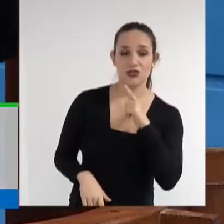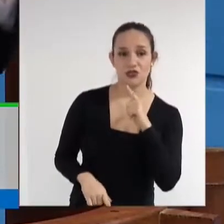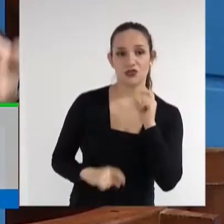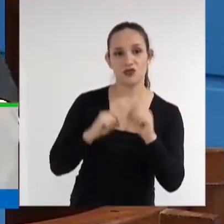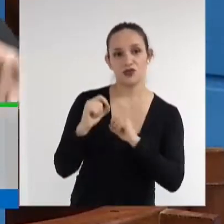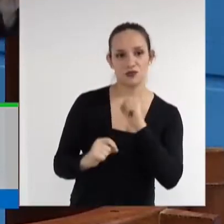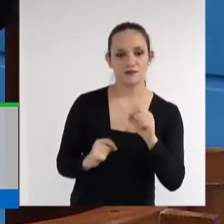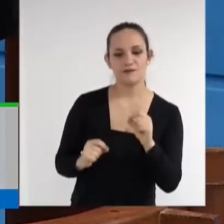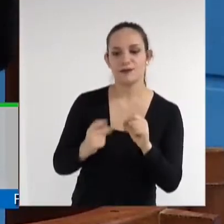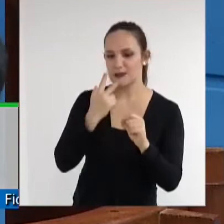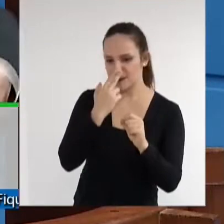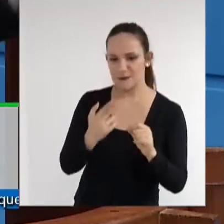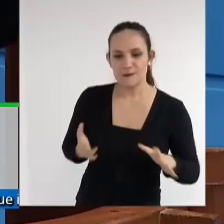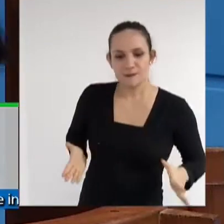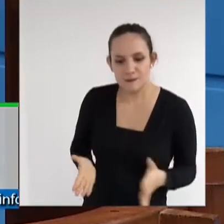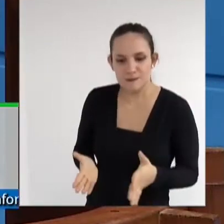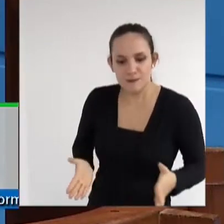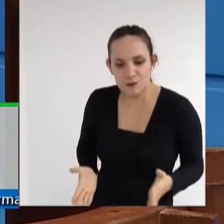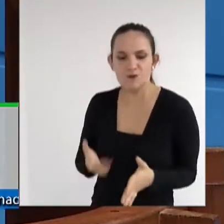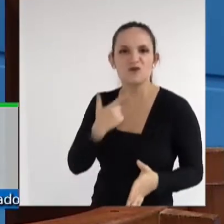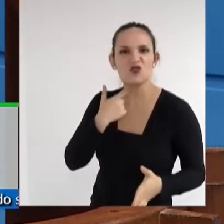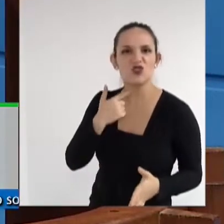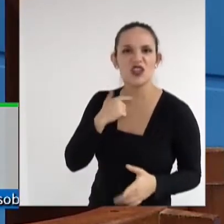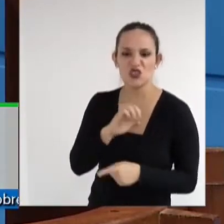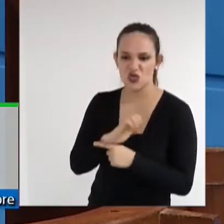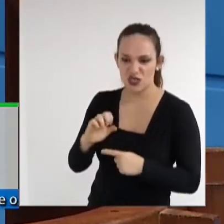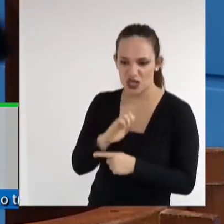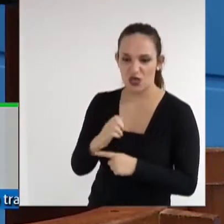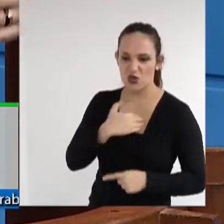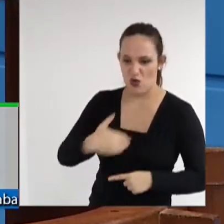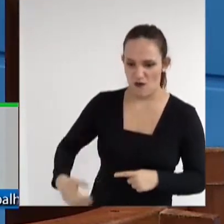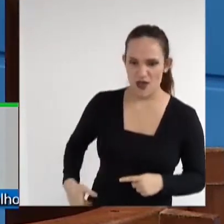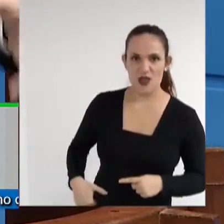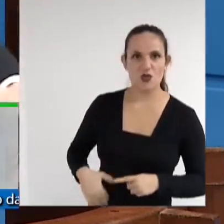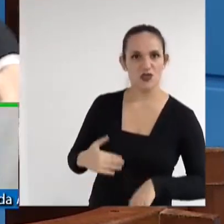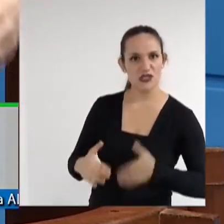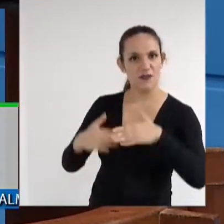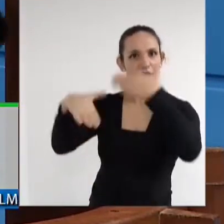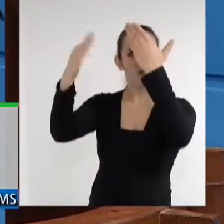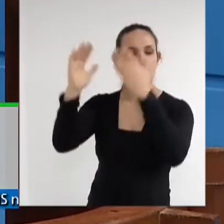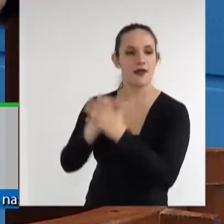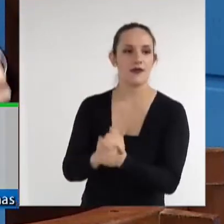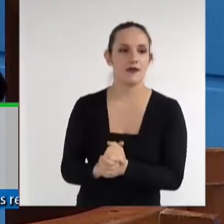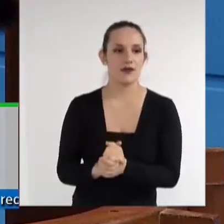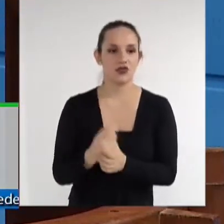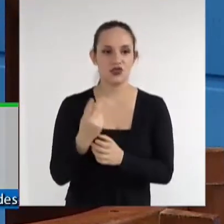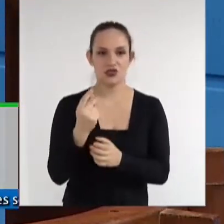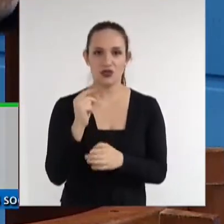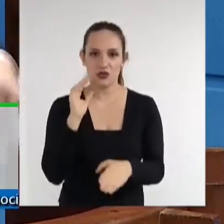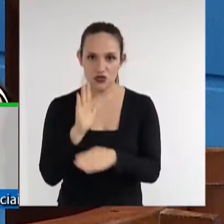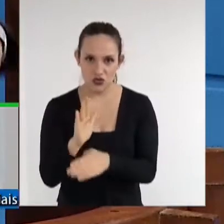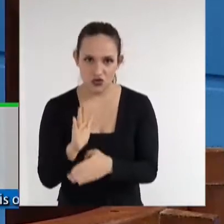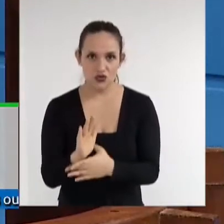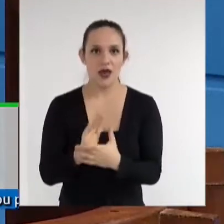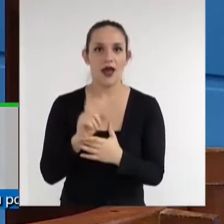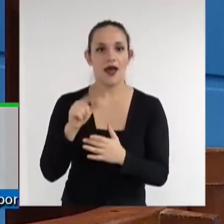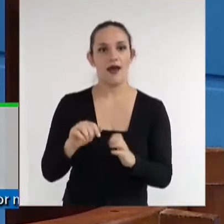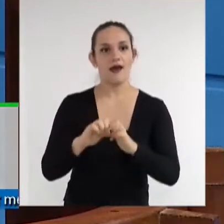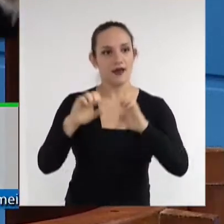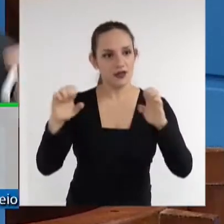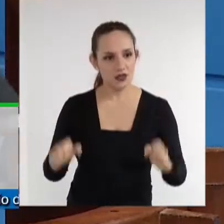do desenvolvimento da parte do Estado, por meio de investimentos, principalmente em